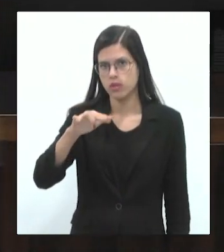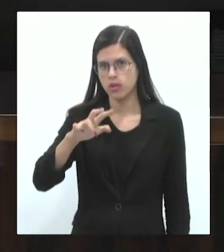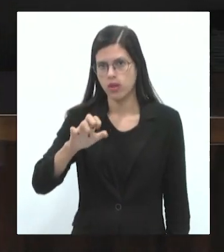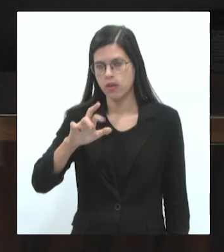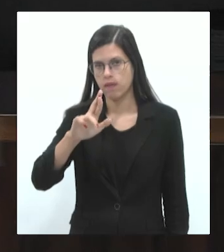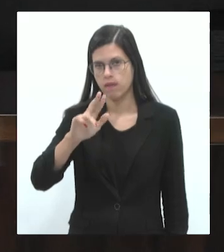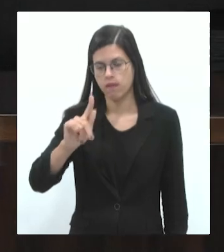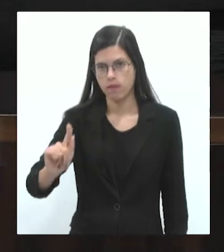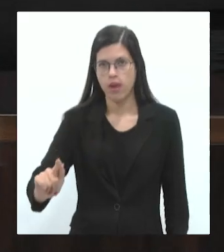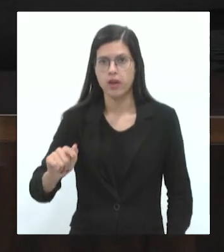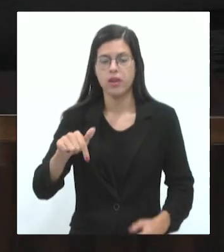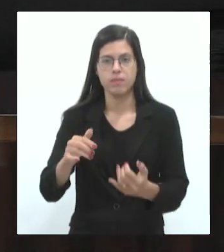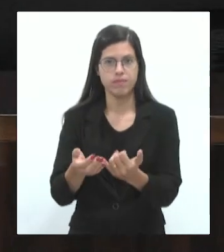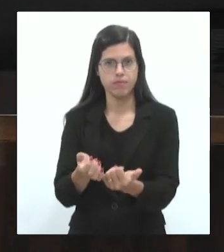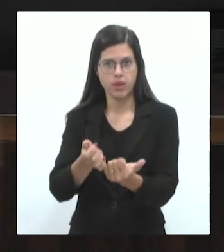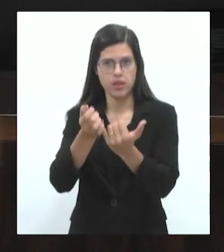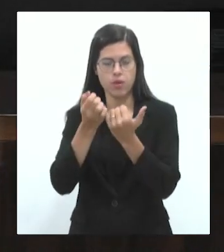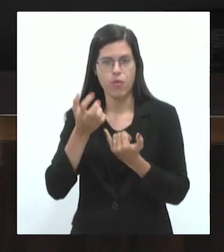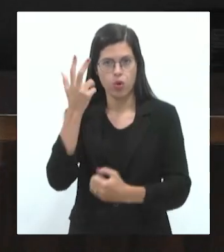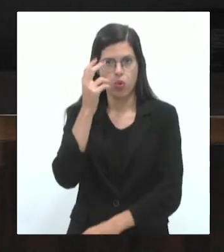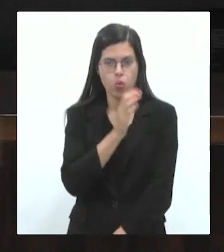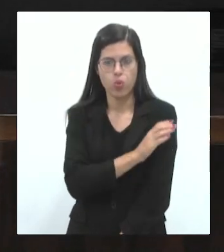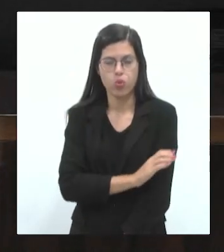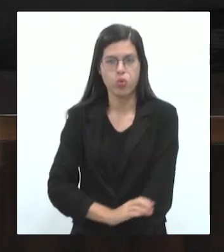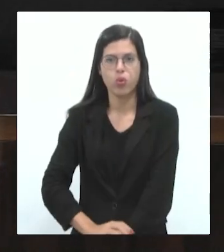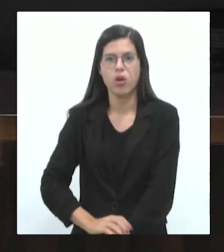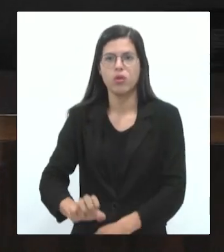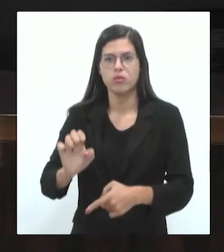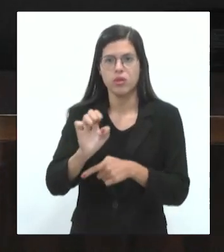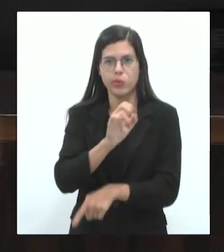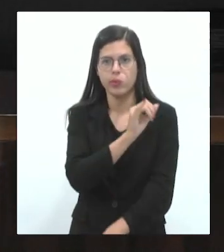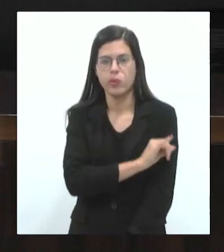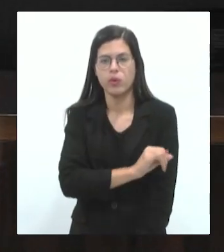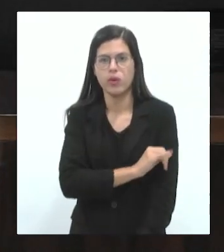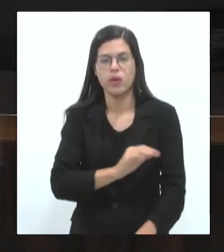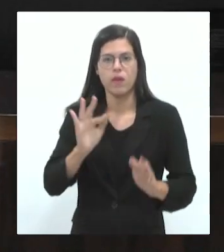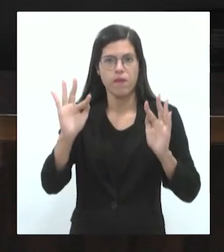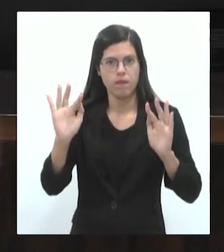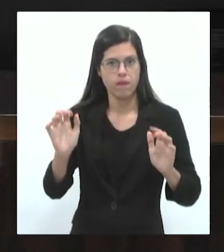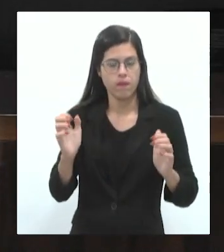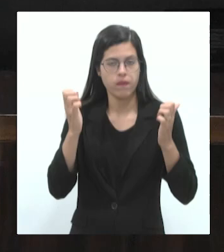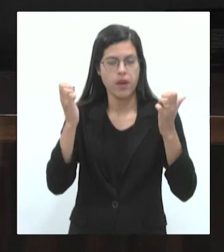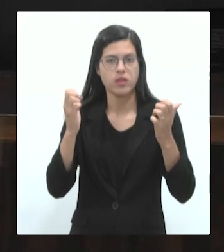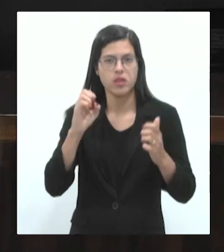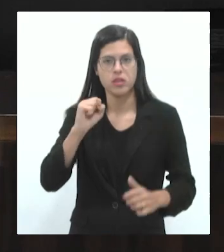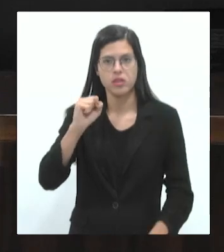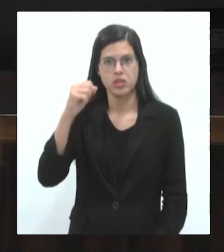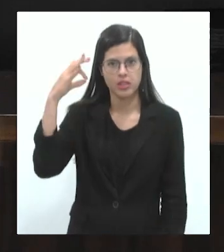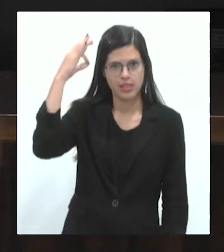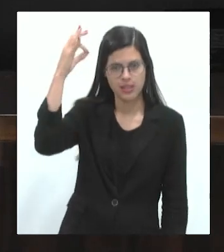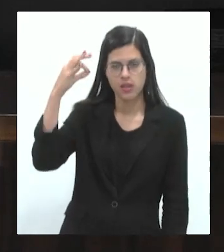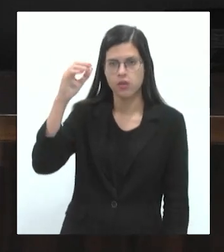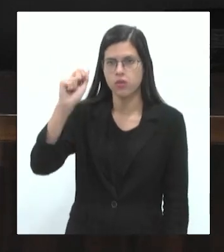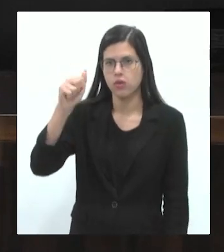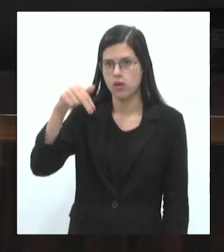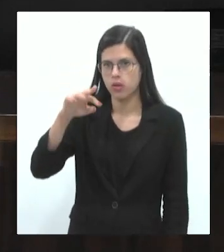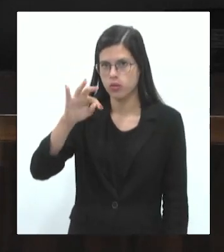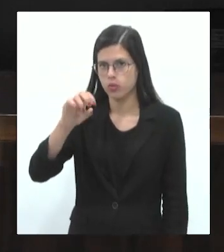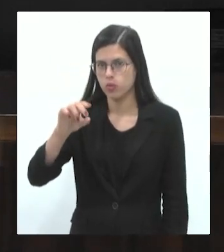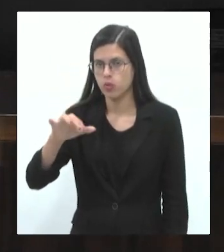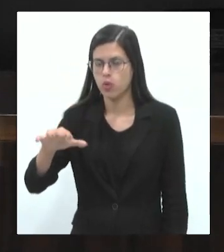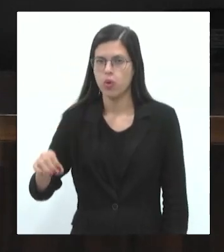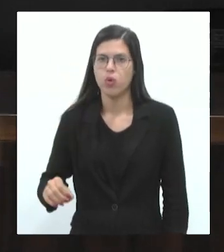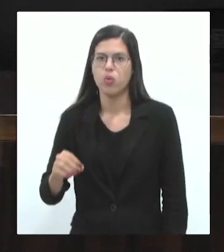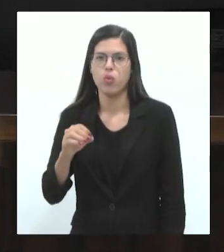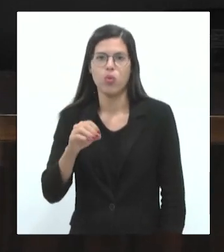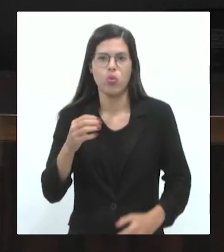declara patrimônio cultural e material do Estado do Rio de Janeiro a festa de Santo Antônio do município de Duque de Caxias.